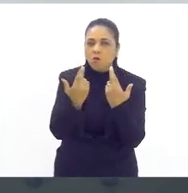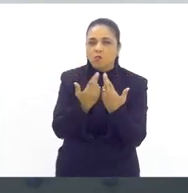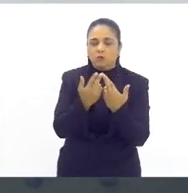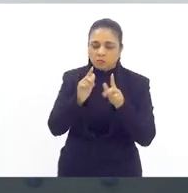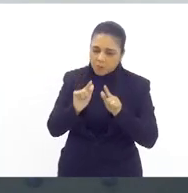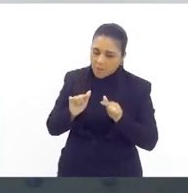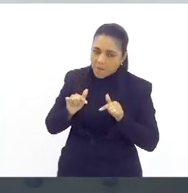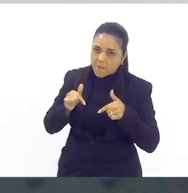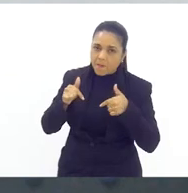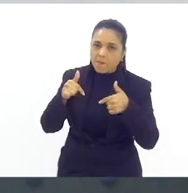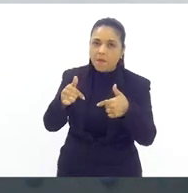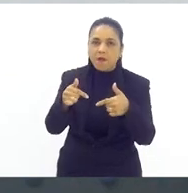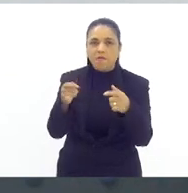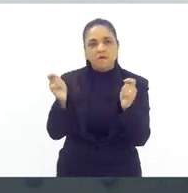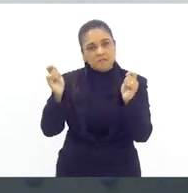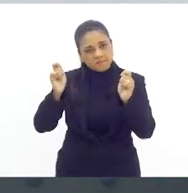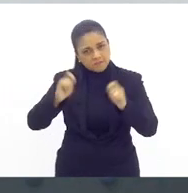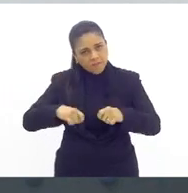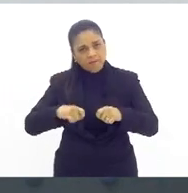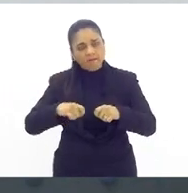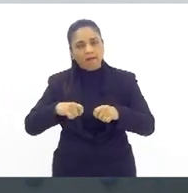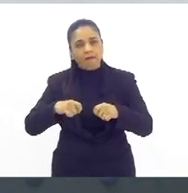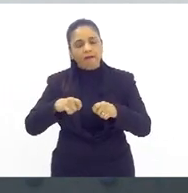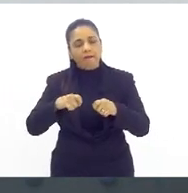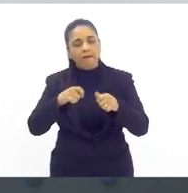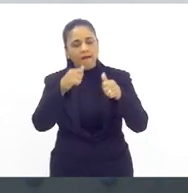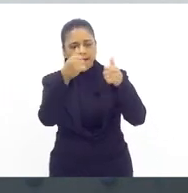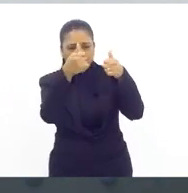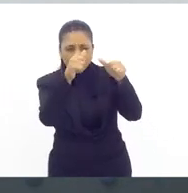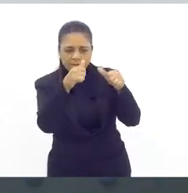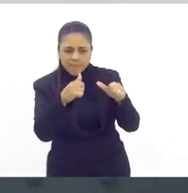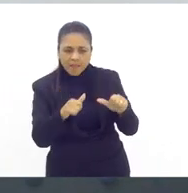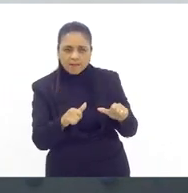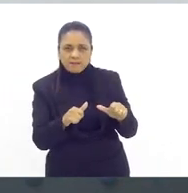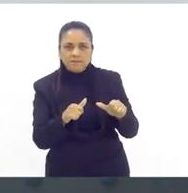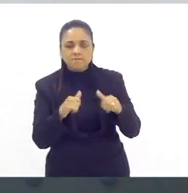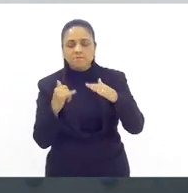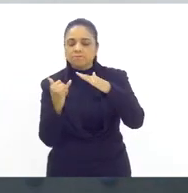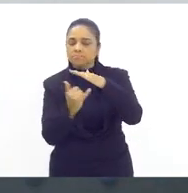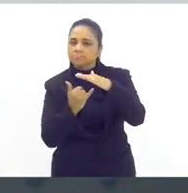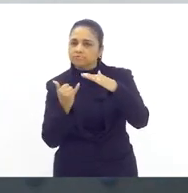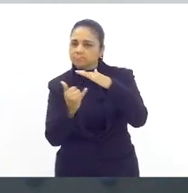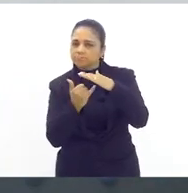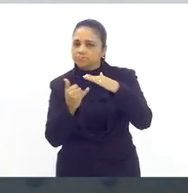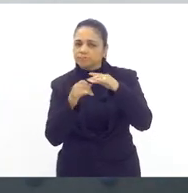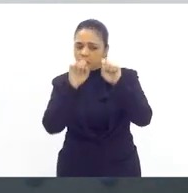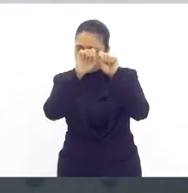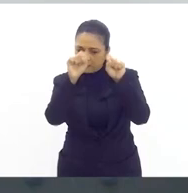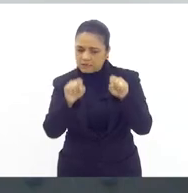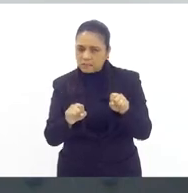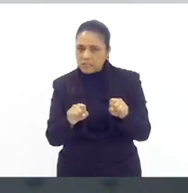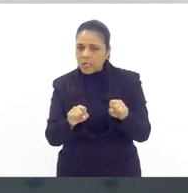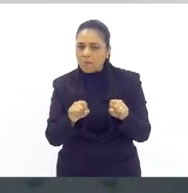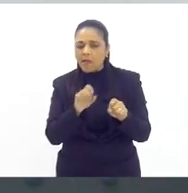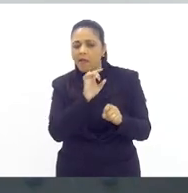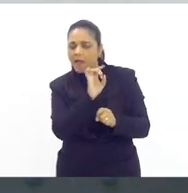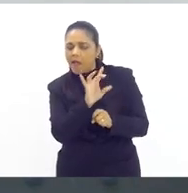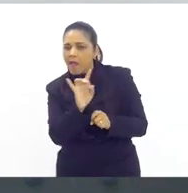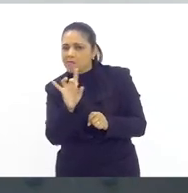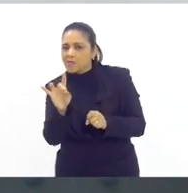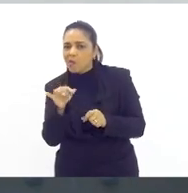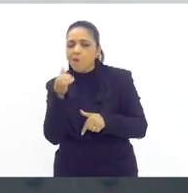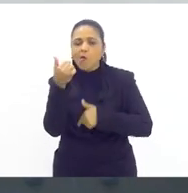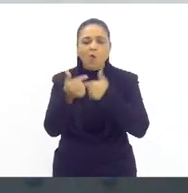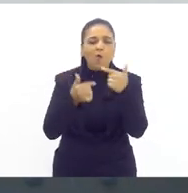que nos permita analisar as entidades que compõem o sistema como cada uma delas vem